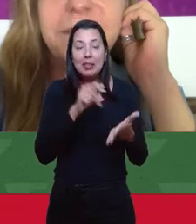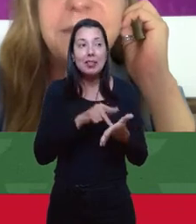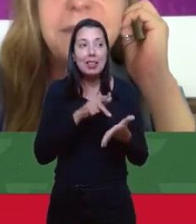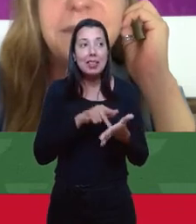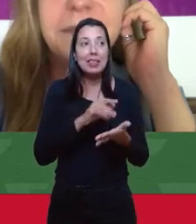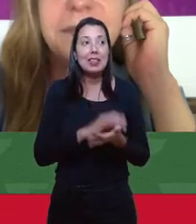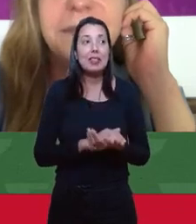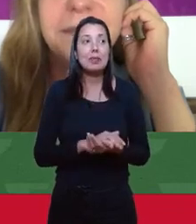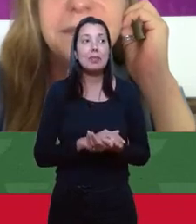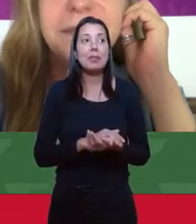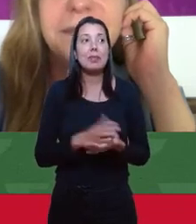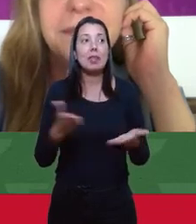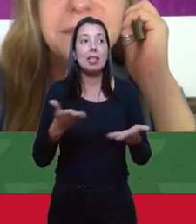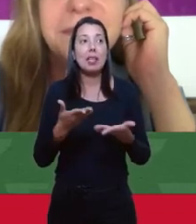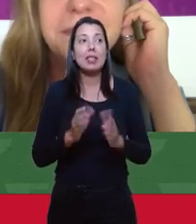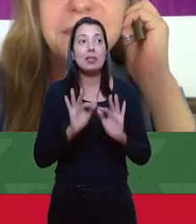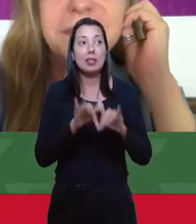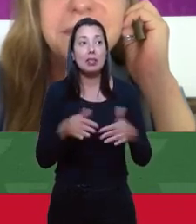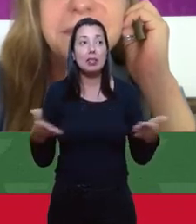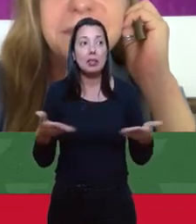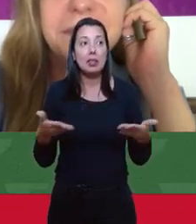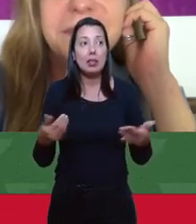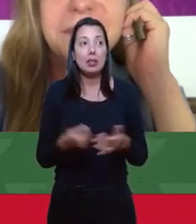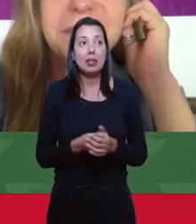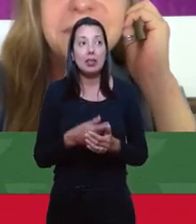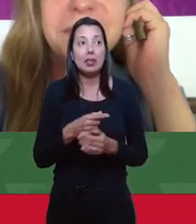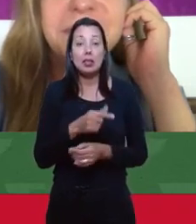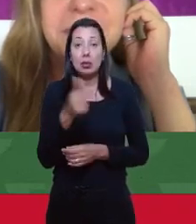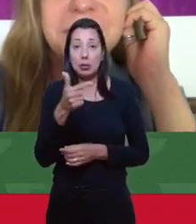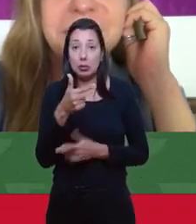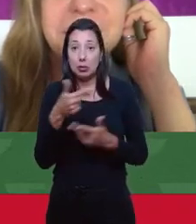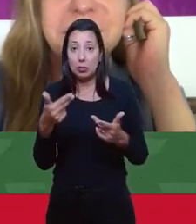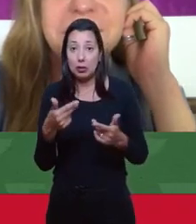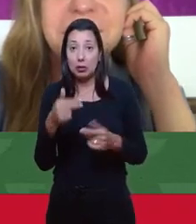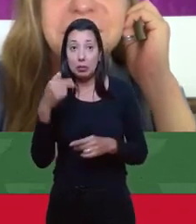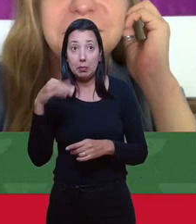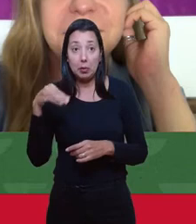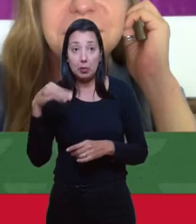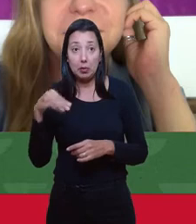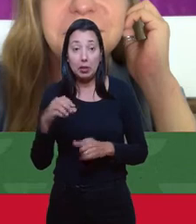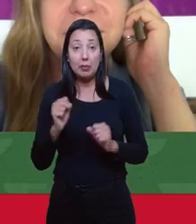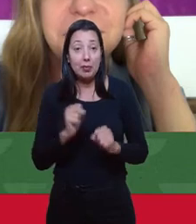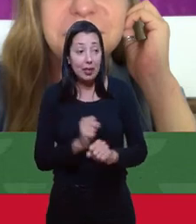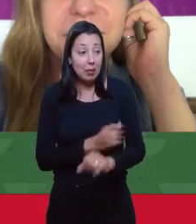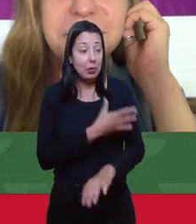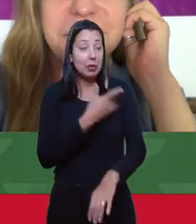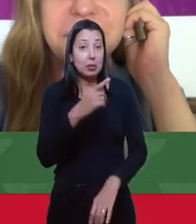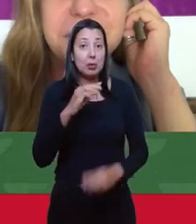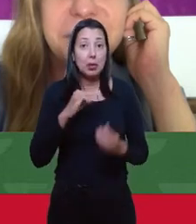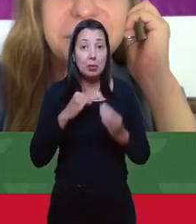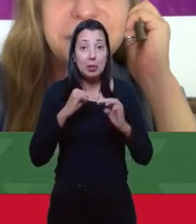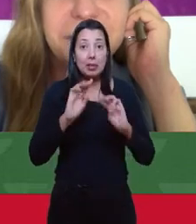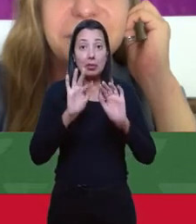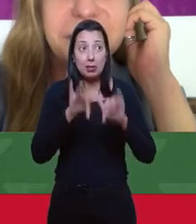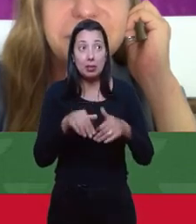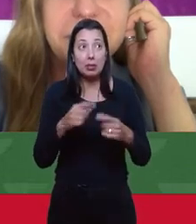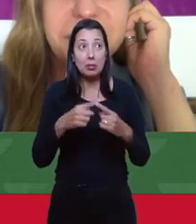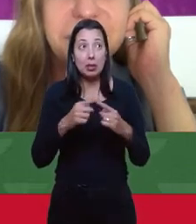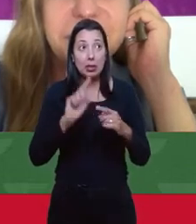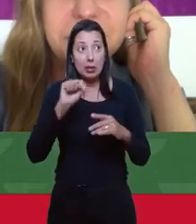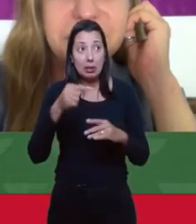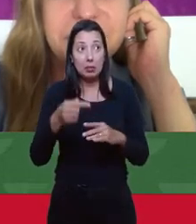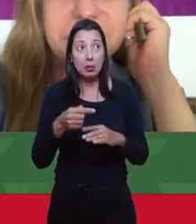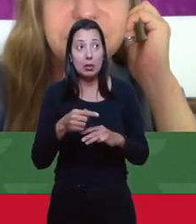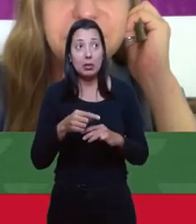certeza que nessa final agora vai colocar seus 2, 3 minutinhos com emoção, deixar sua mensagem ao final, porque depois